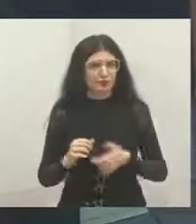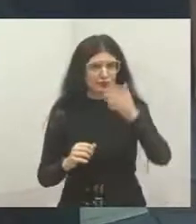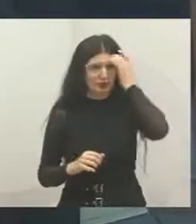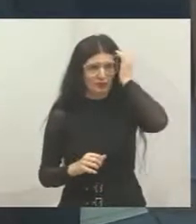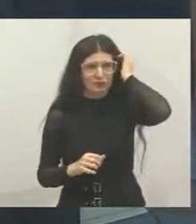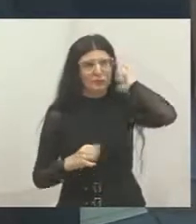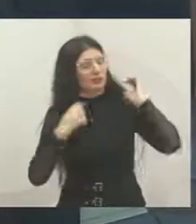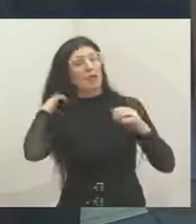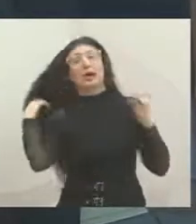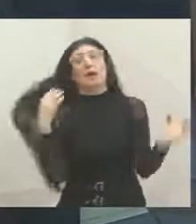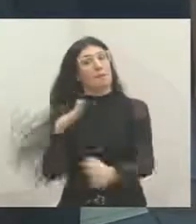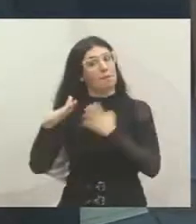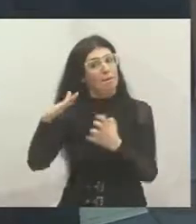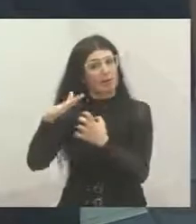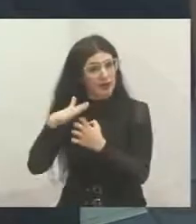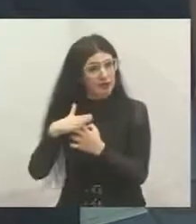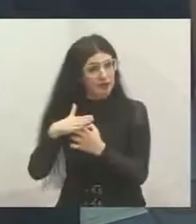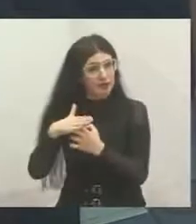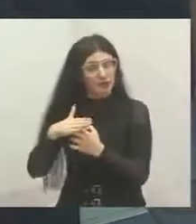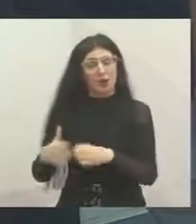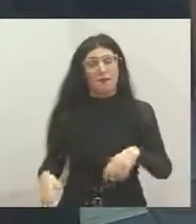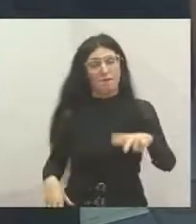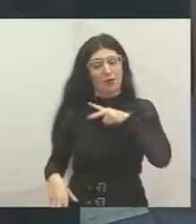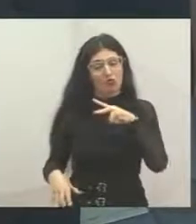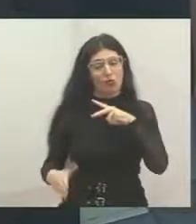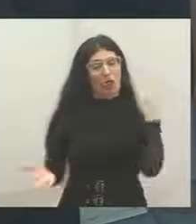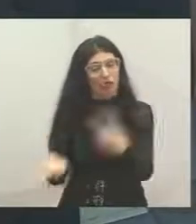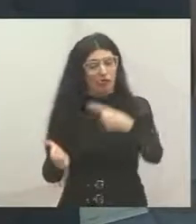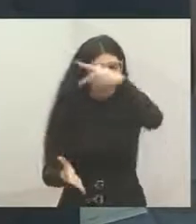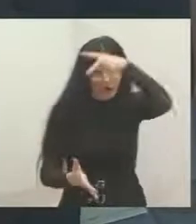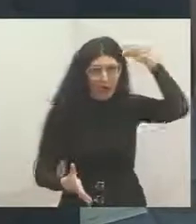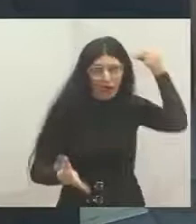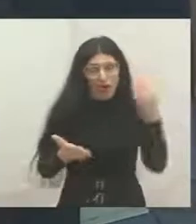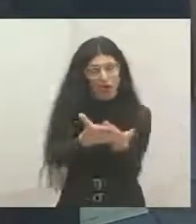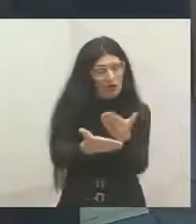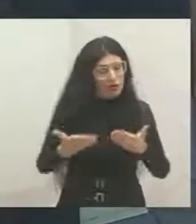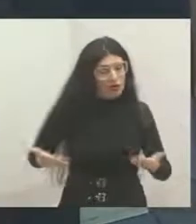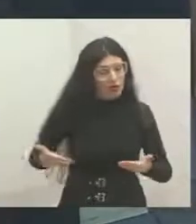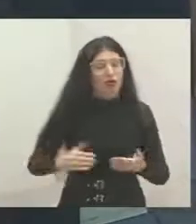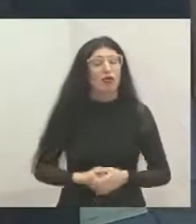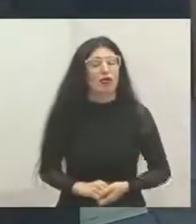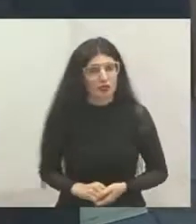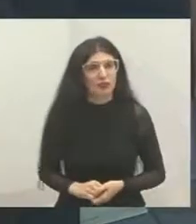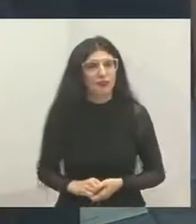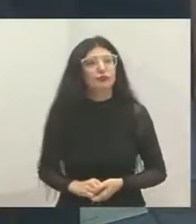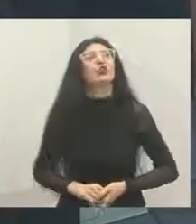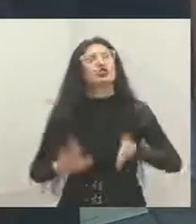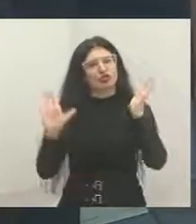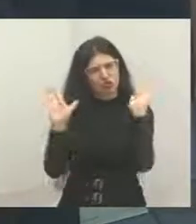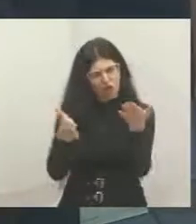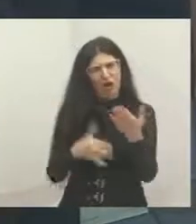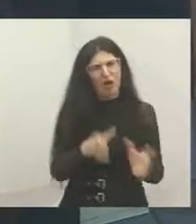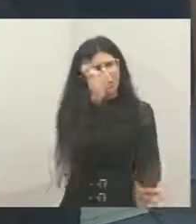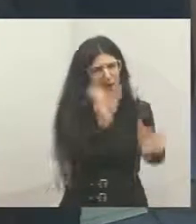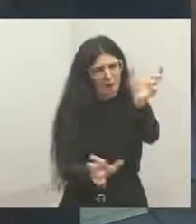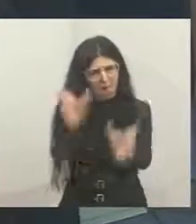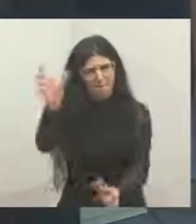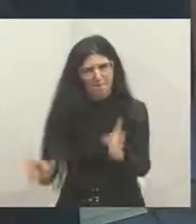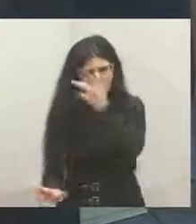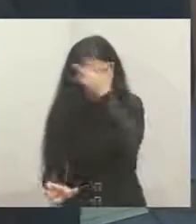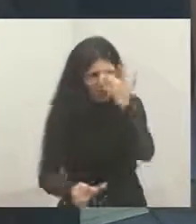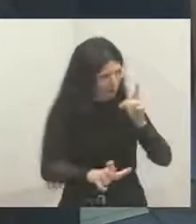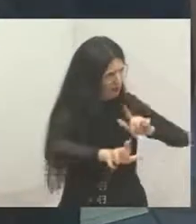ganha a licitação, ela tem que vir ela vem geralmente com um quadro pessoal já